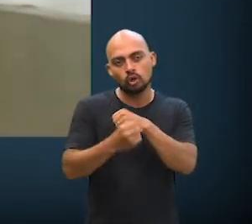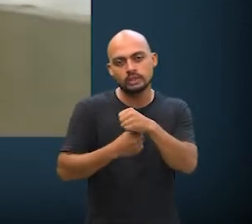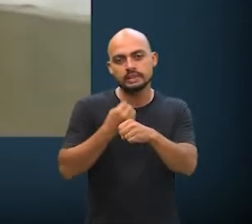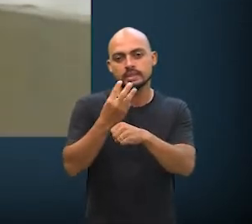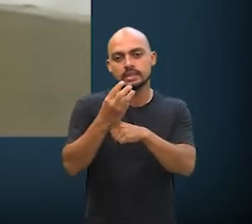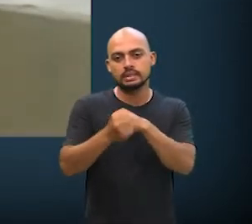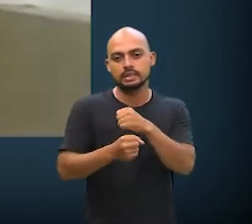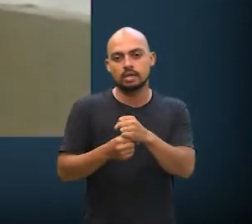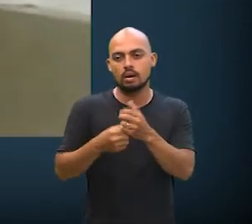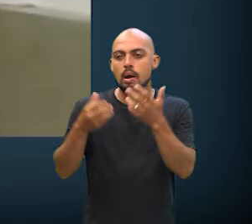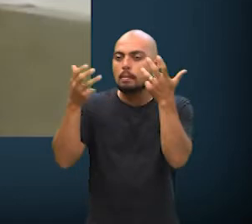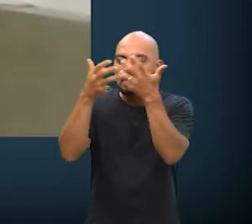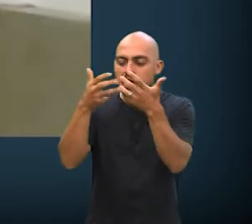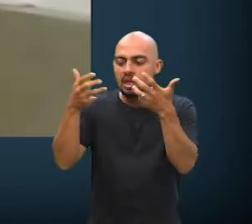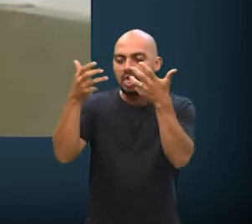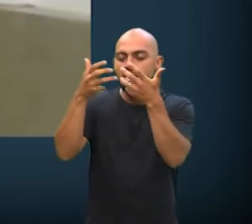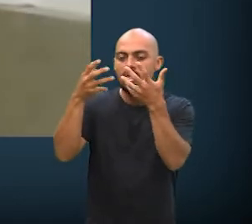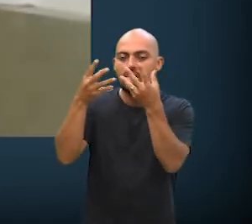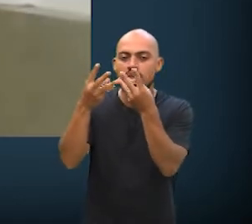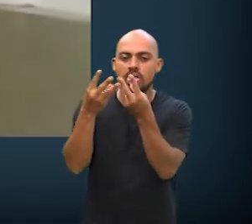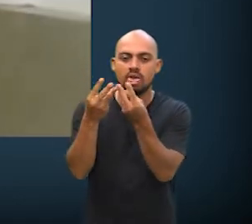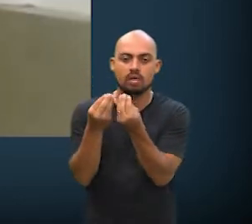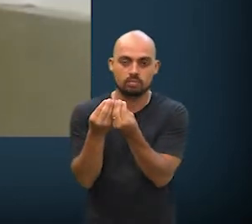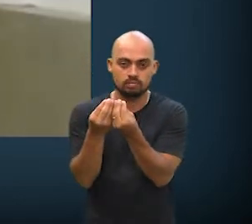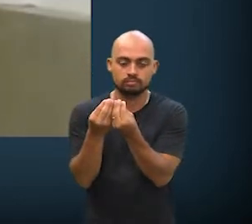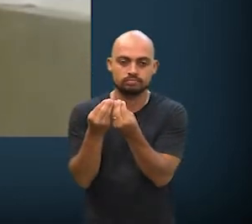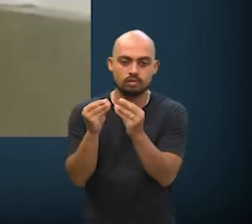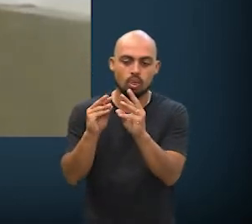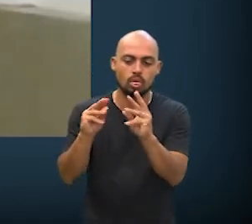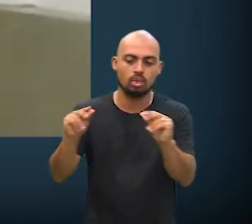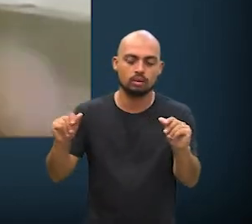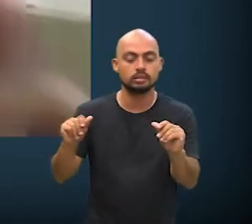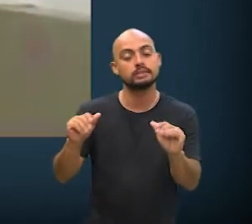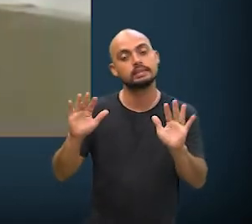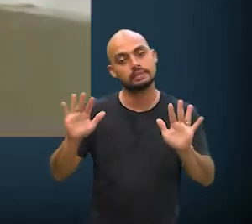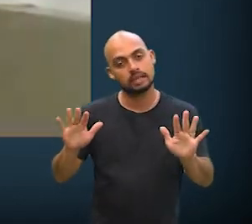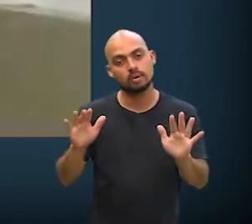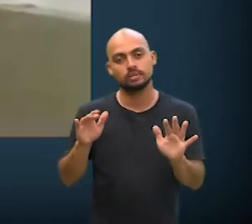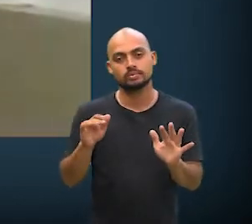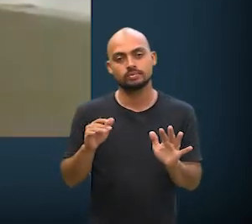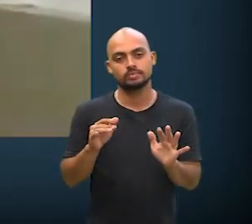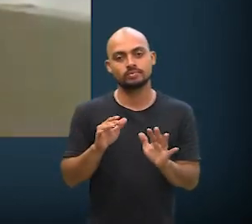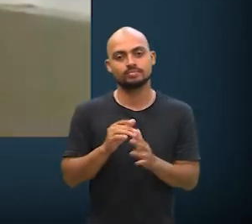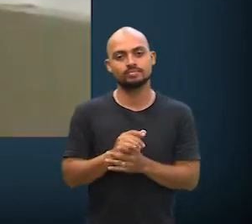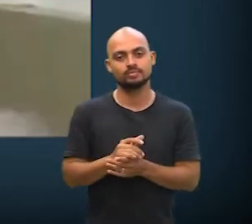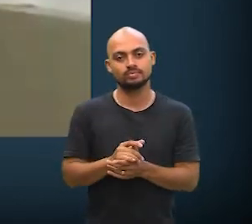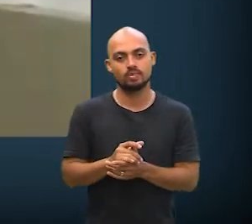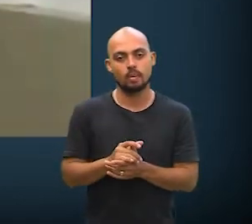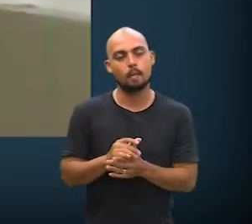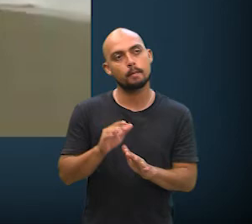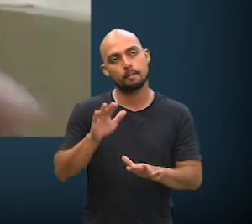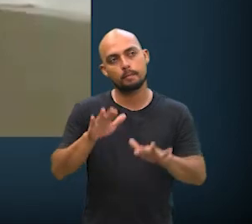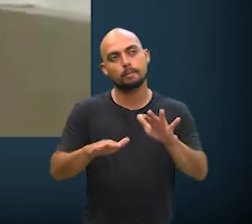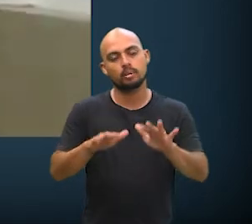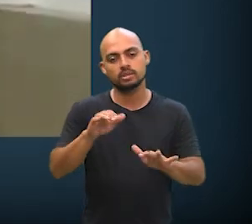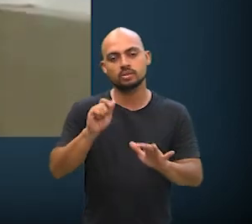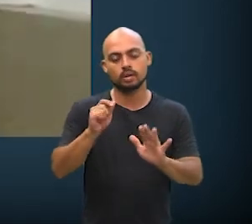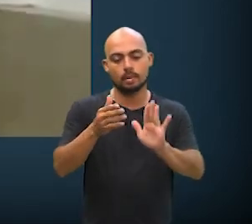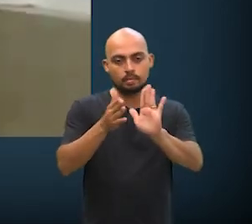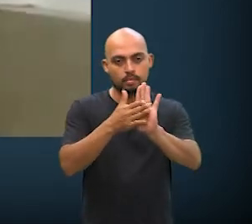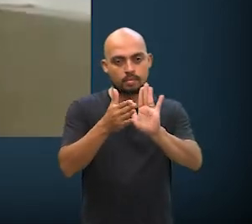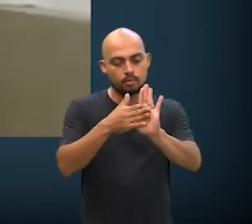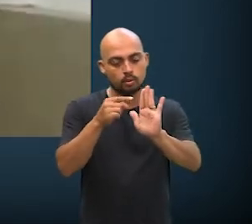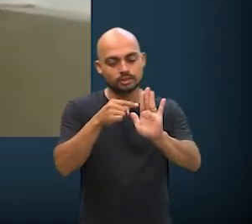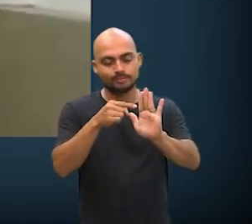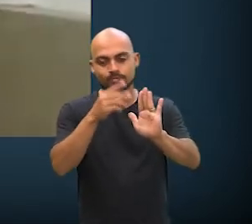paixão, perder o interesse pelo negócio, provavelmente ela deixou esse pedacinho chamado propósito, chamado missão